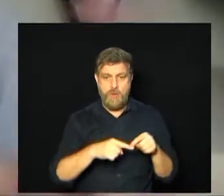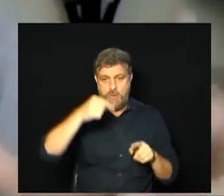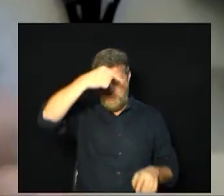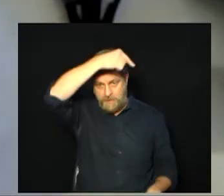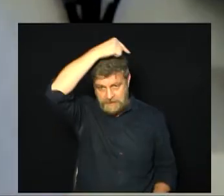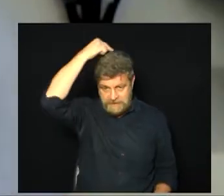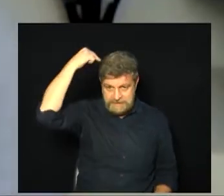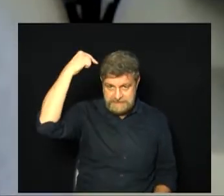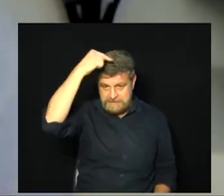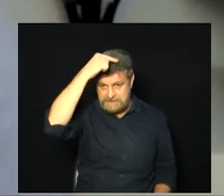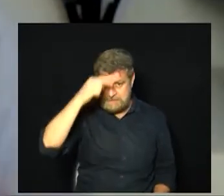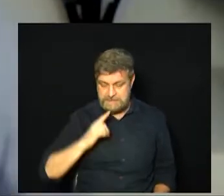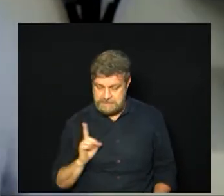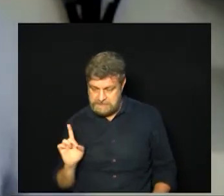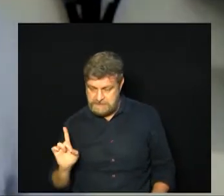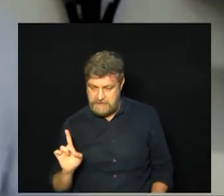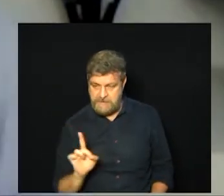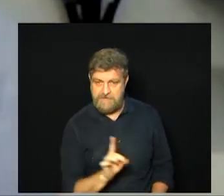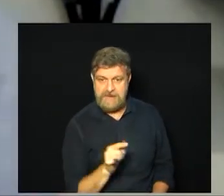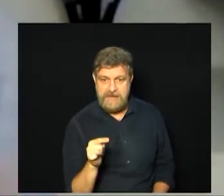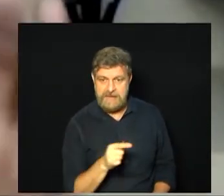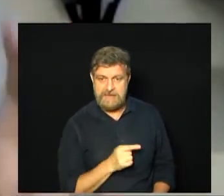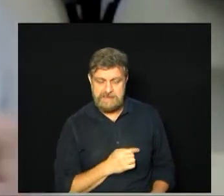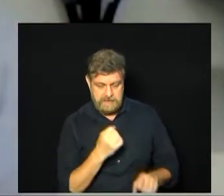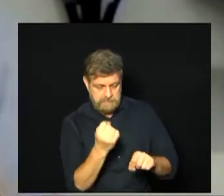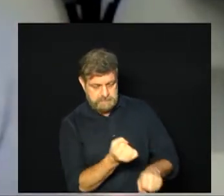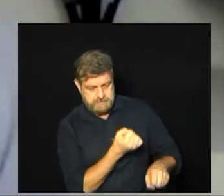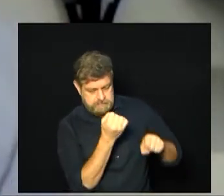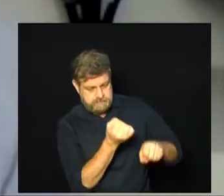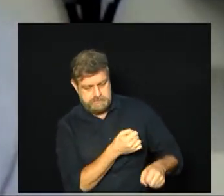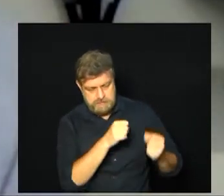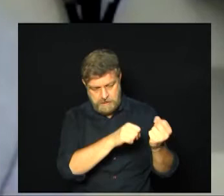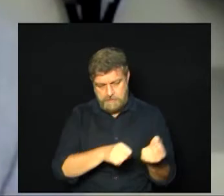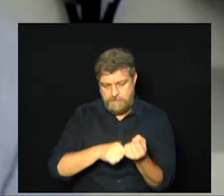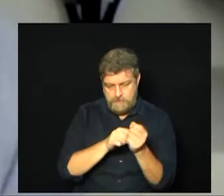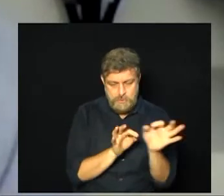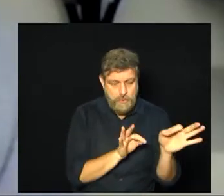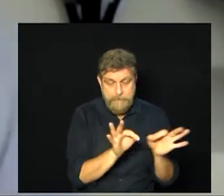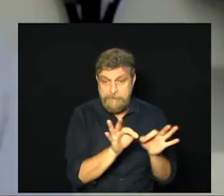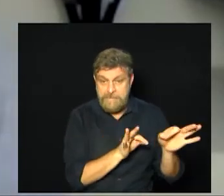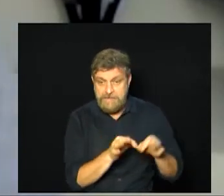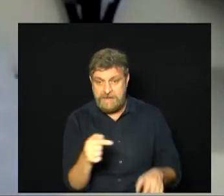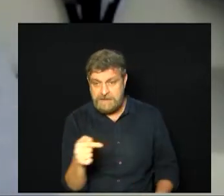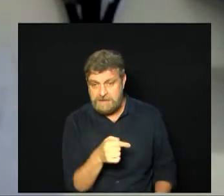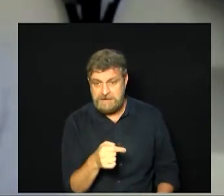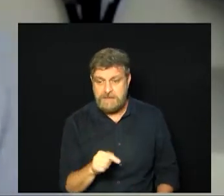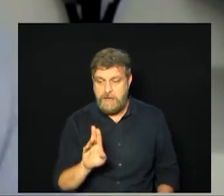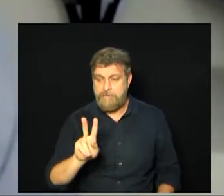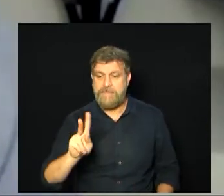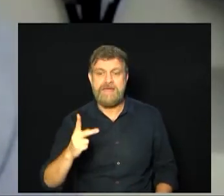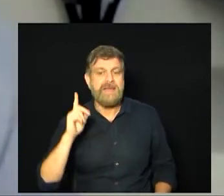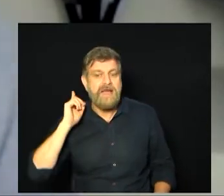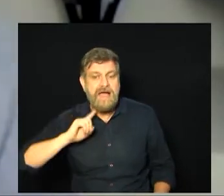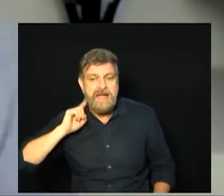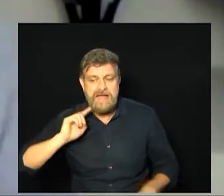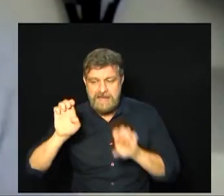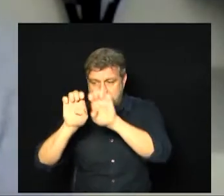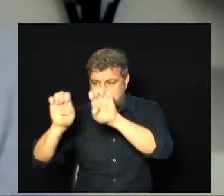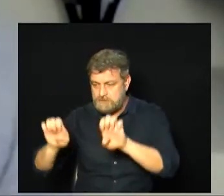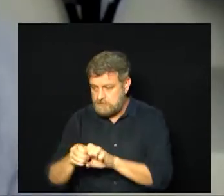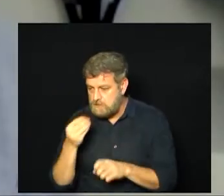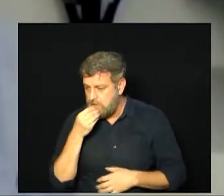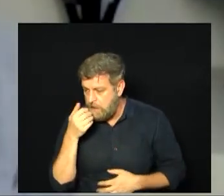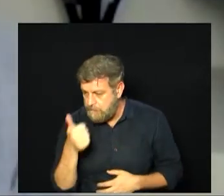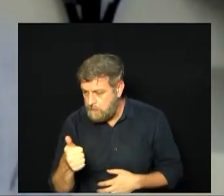A gente vai em Lagoa Santa, você vê lá as raias montadas, tem tudo preparado para ele. Se Belo Horizonte tivesse uma estrutura boa de